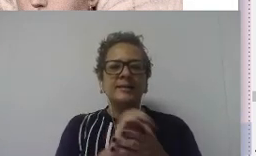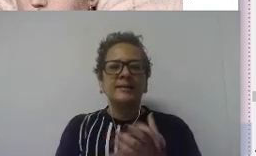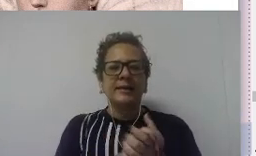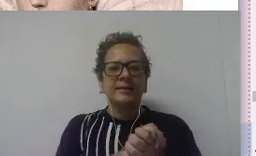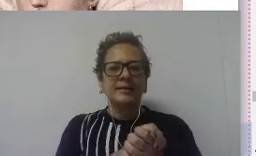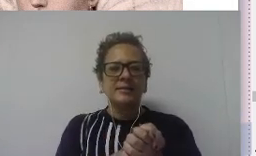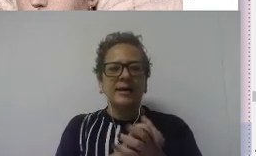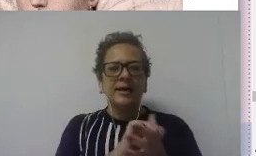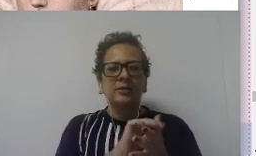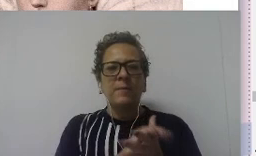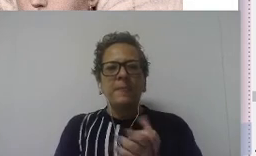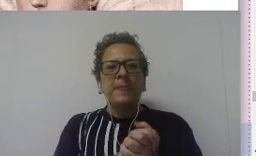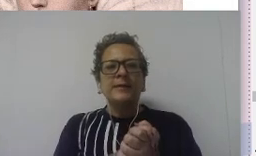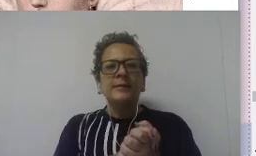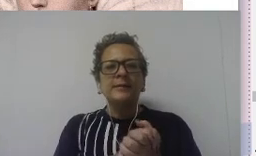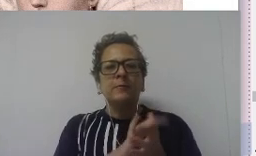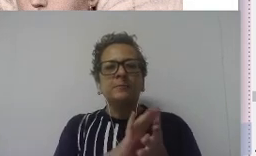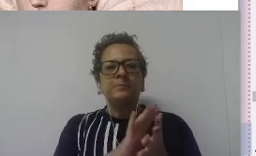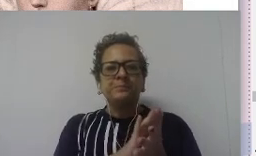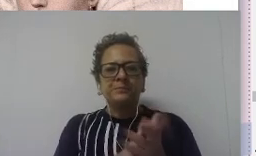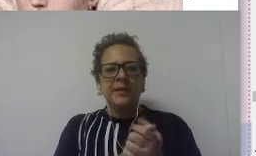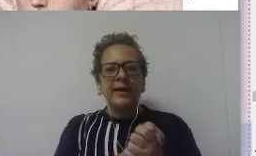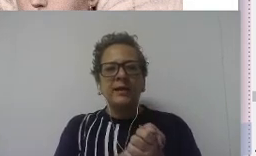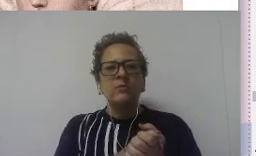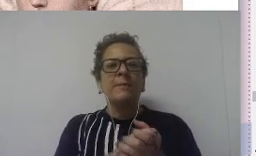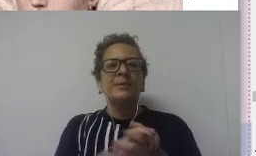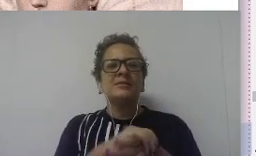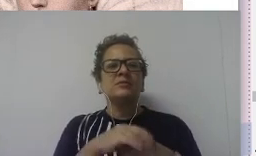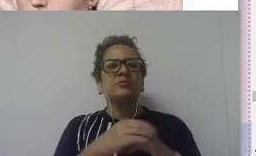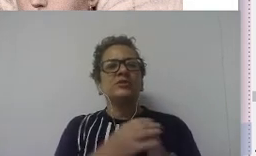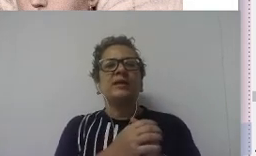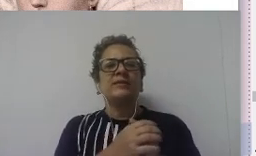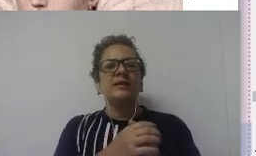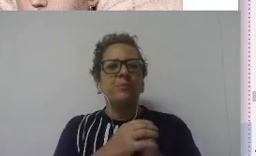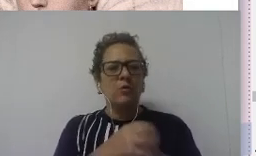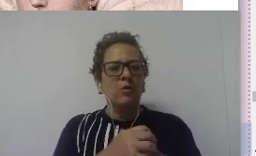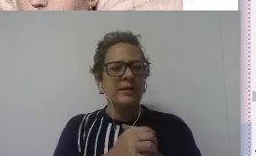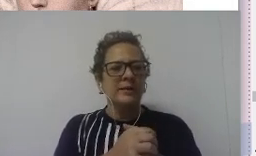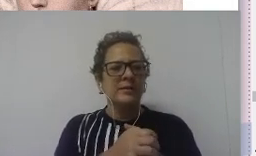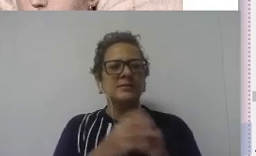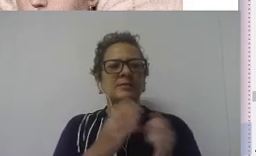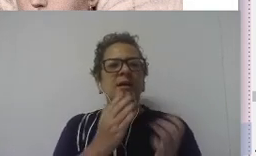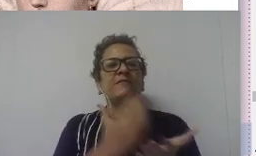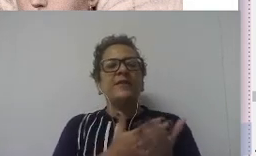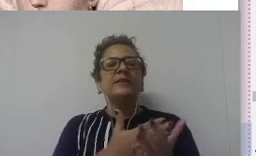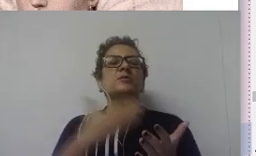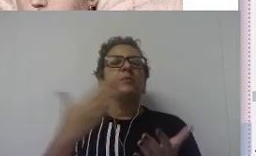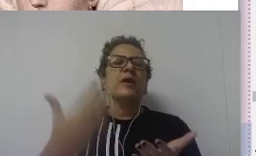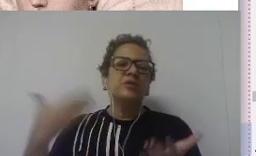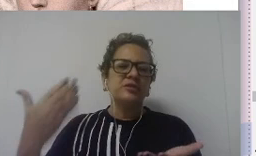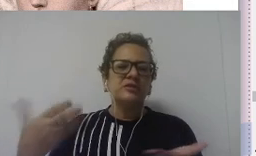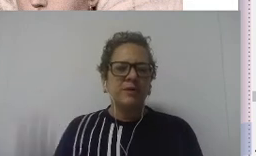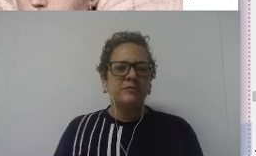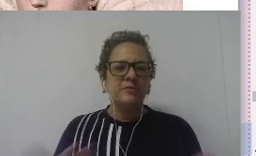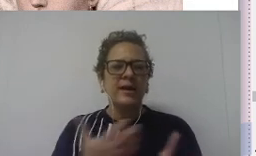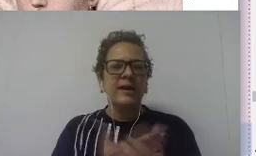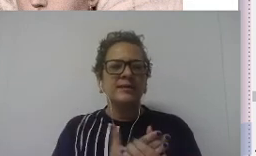da Inglaterra, tá certo? Então eram apresentações teatrais públicas feitas por